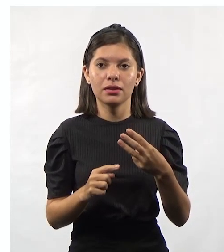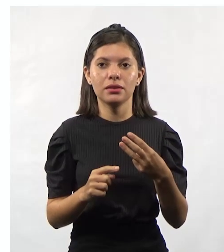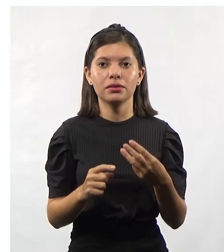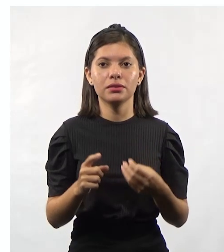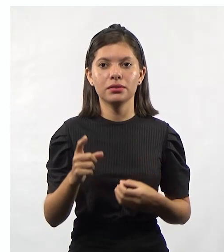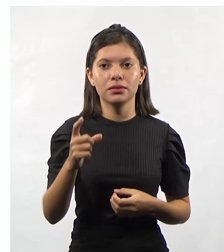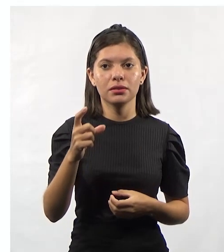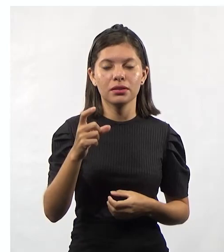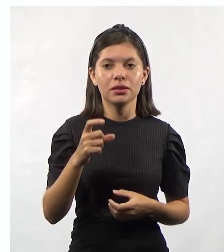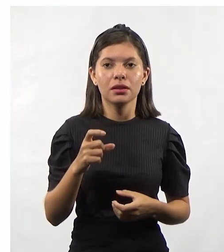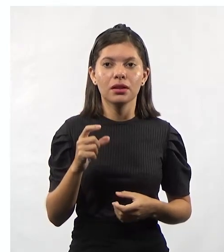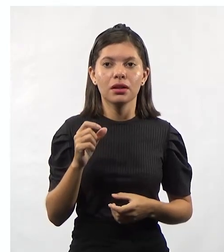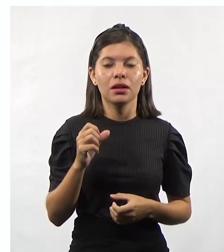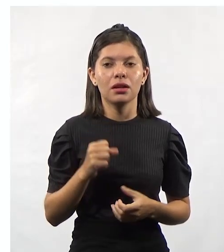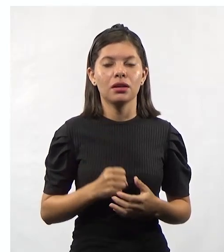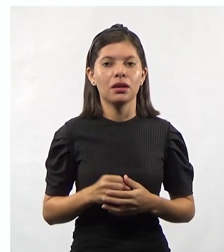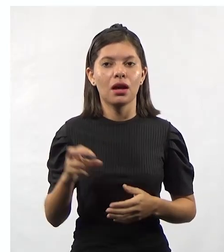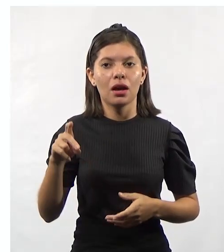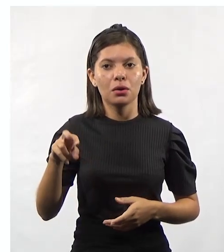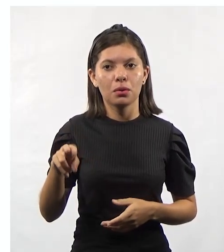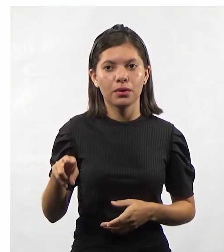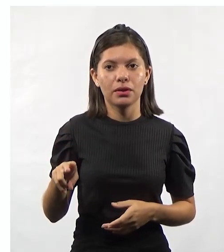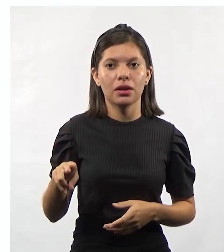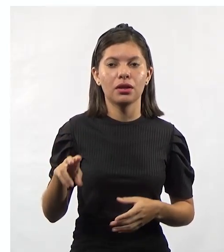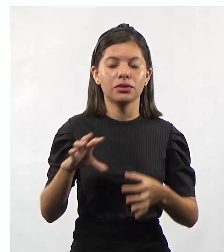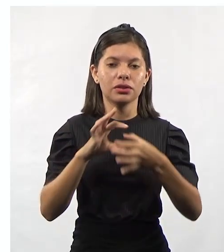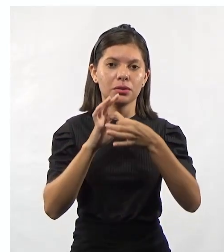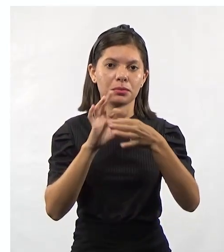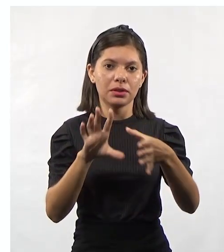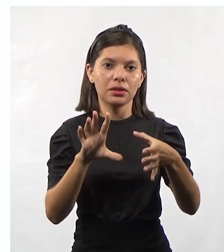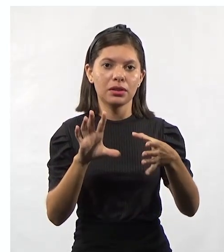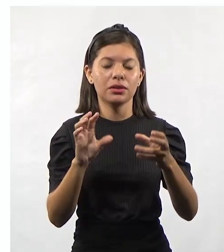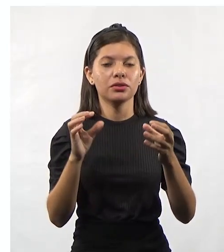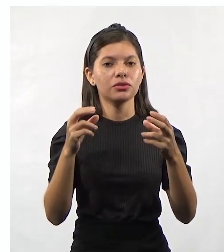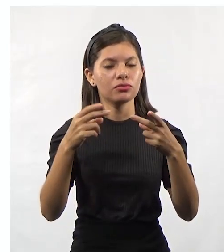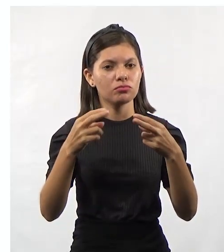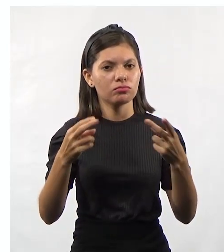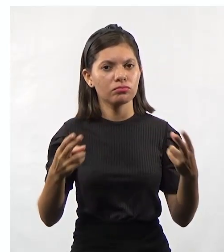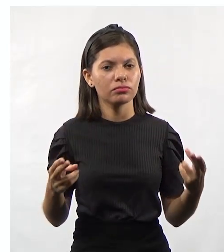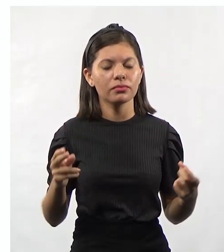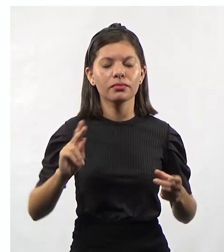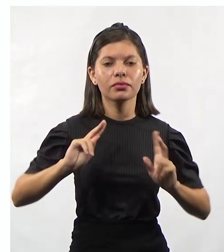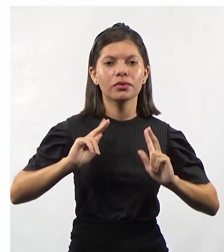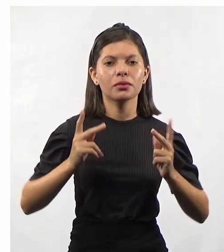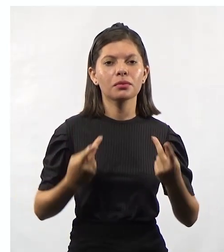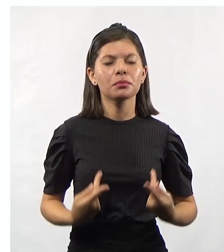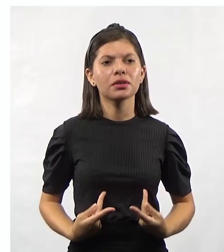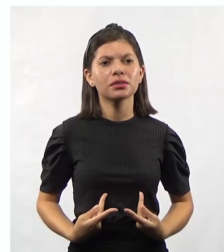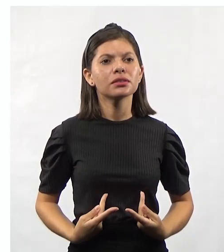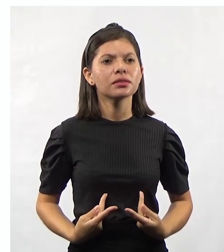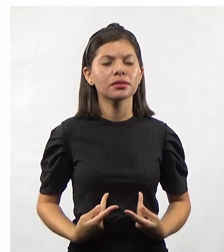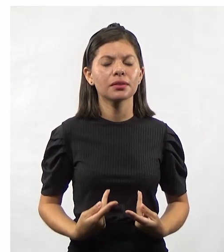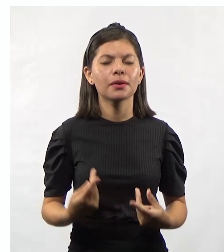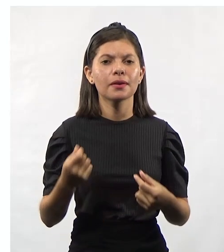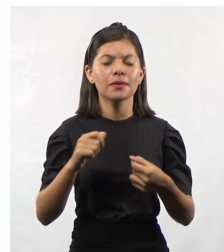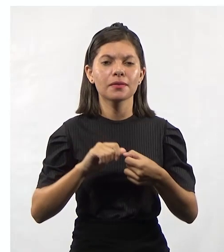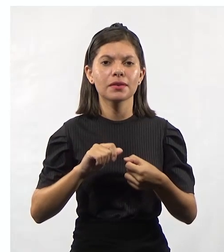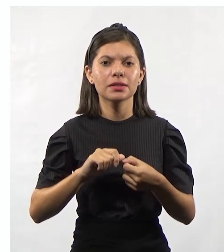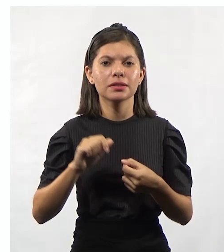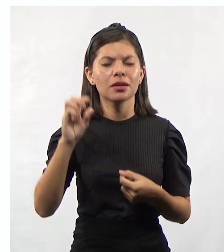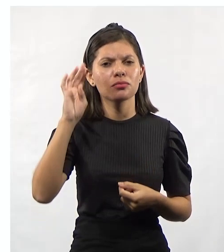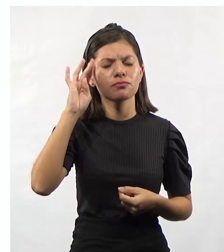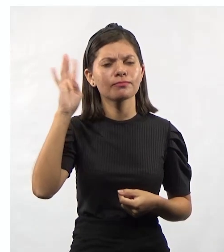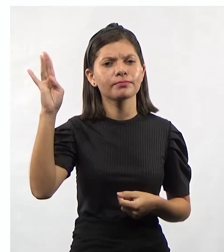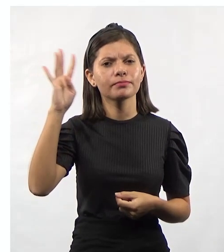né, a igualdade, a liberdade e a diversidade humana, né, para que a gente possa